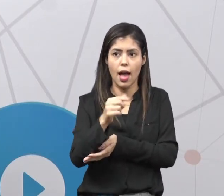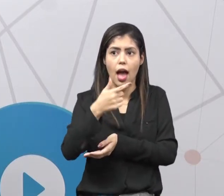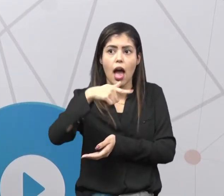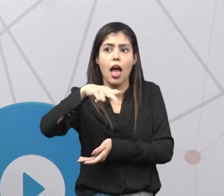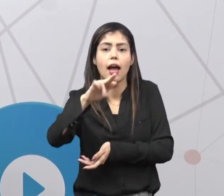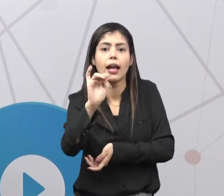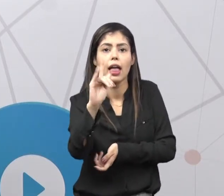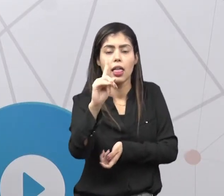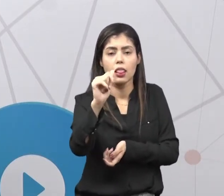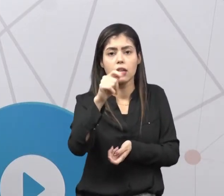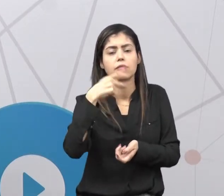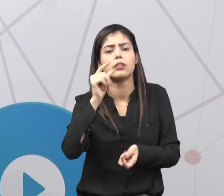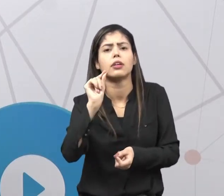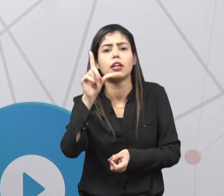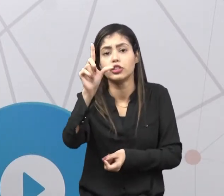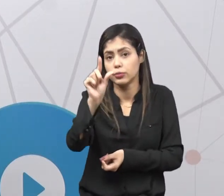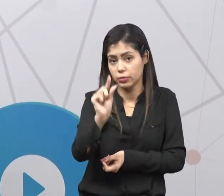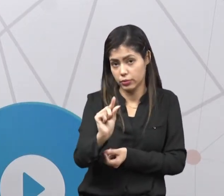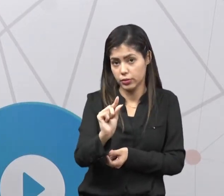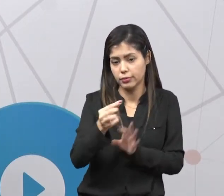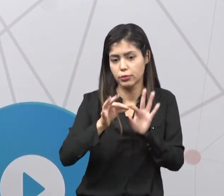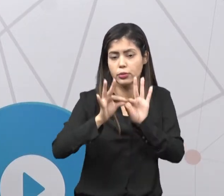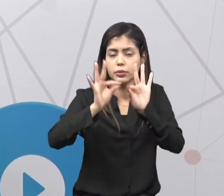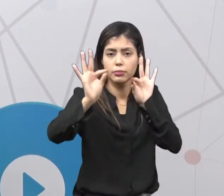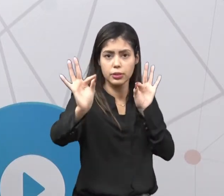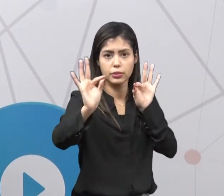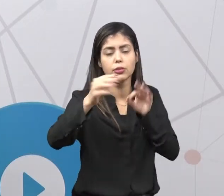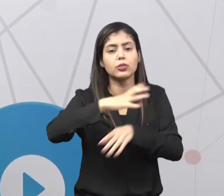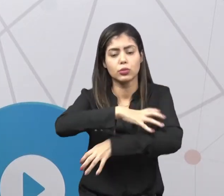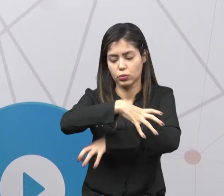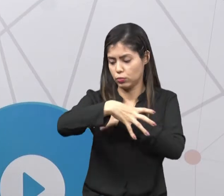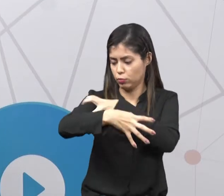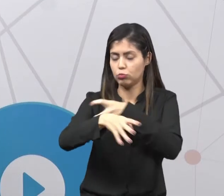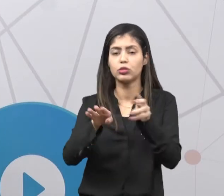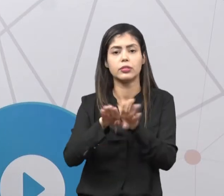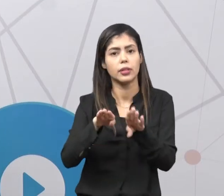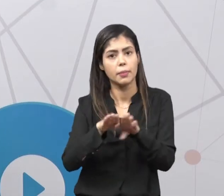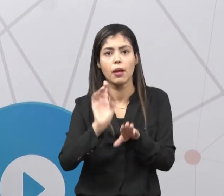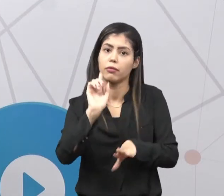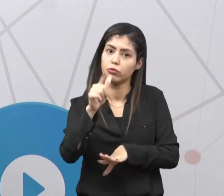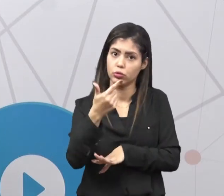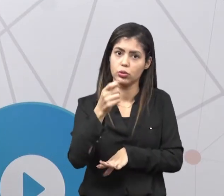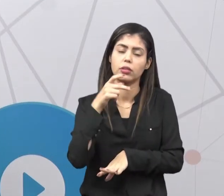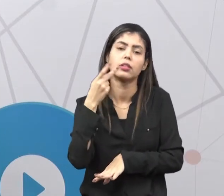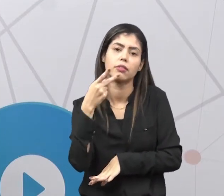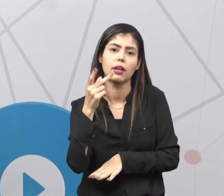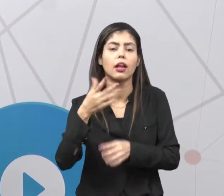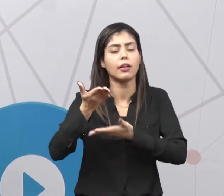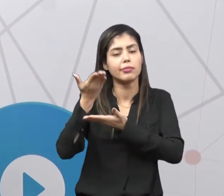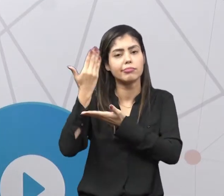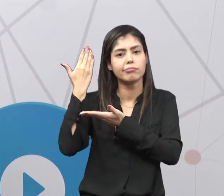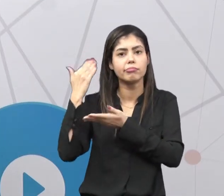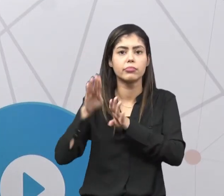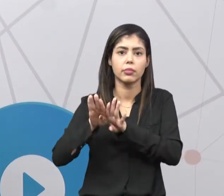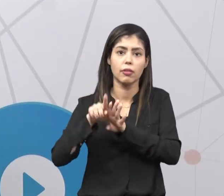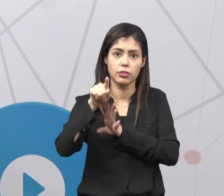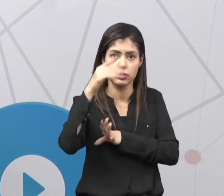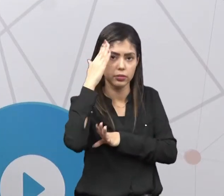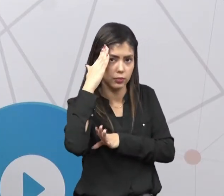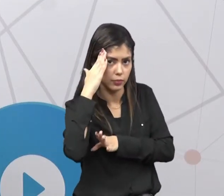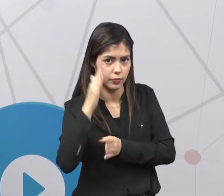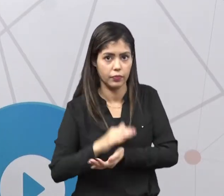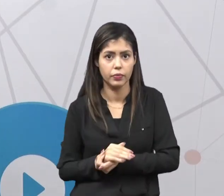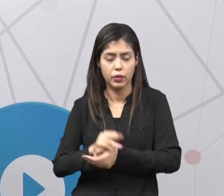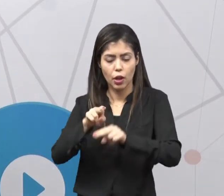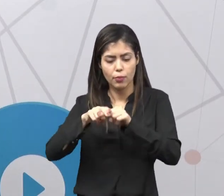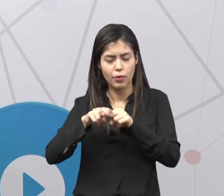à diminuição, ok? Do comprimento funcional dos músculos, de tudo isso que foi citado anteriormente para que vocês entendam. Por isso que